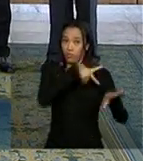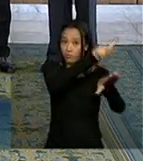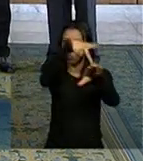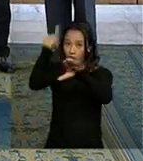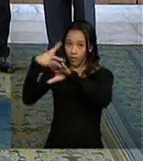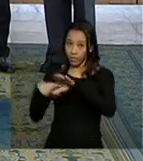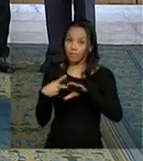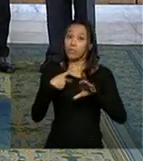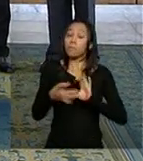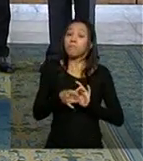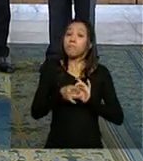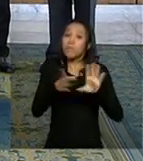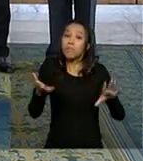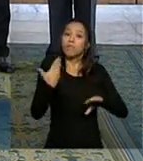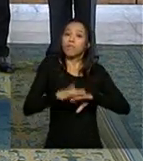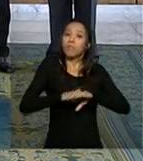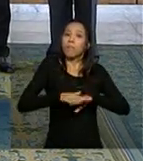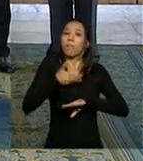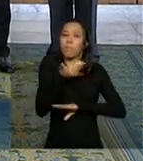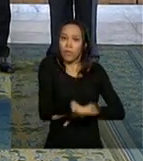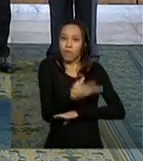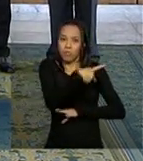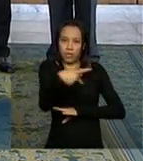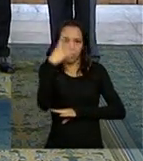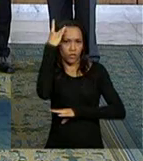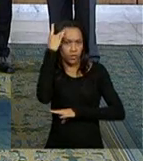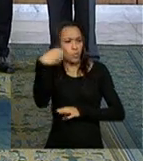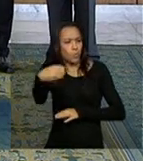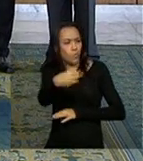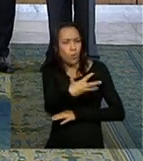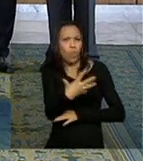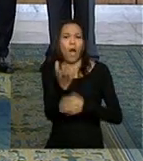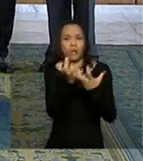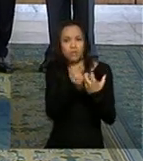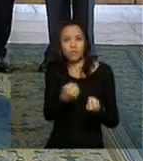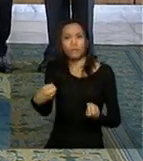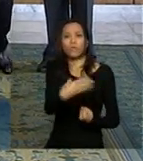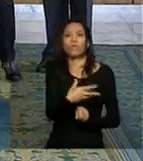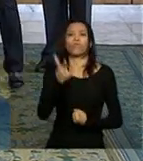que a presidenta Dilma reconheça oficialmente o novo embaixador.